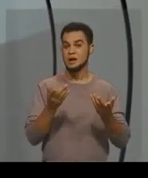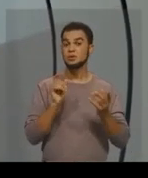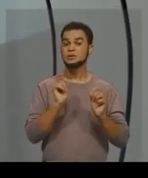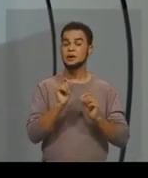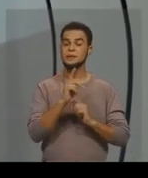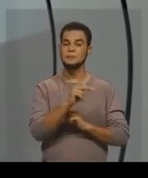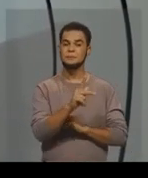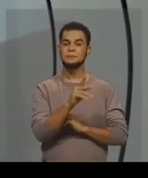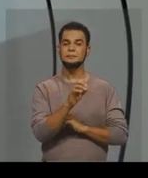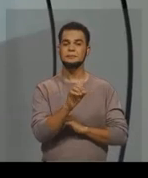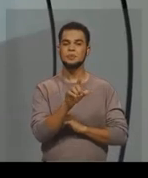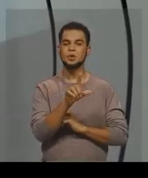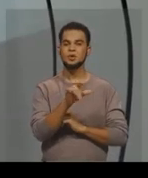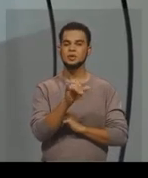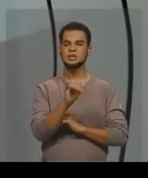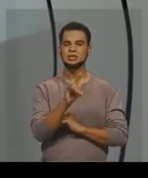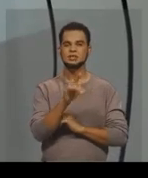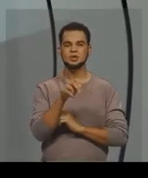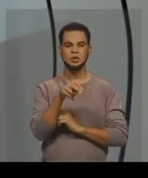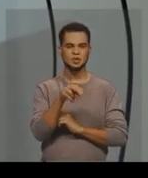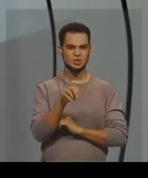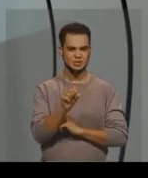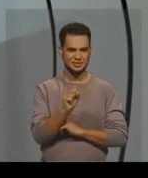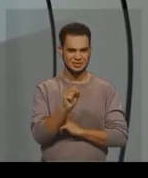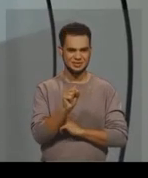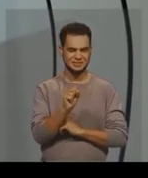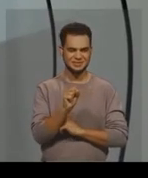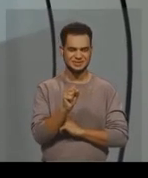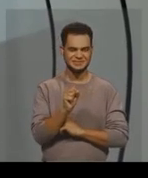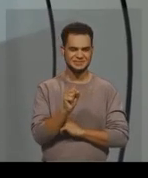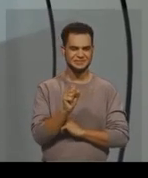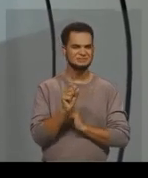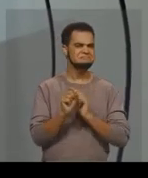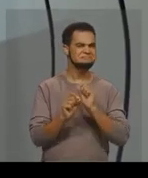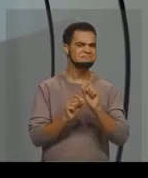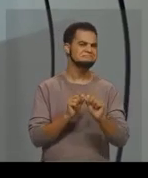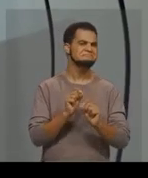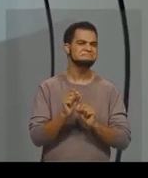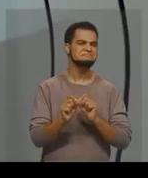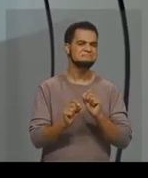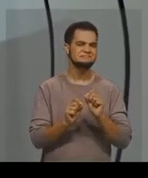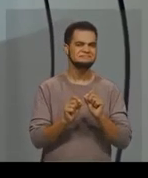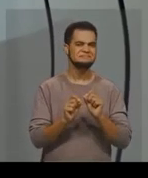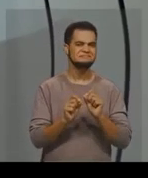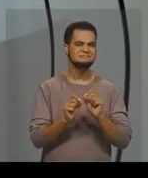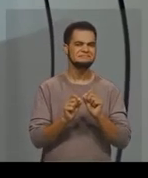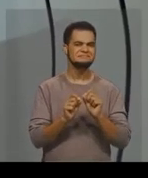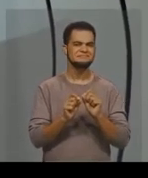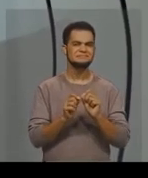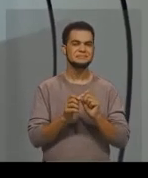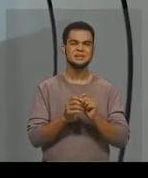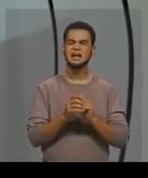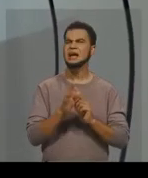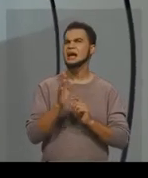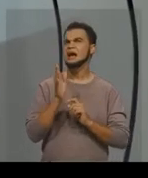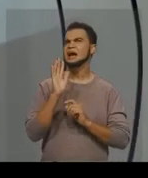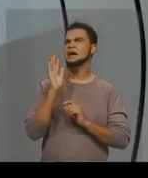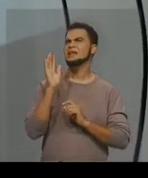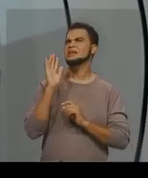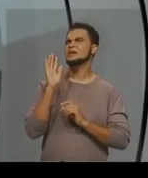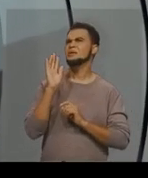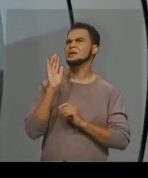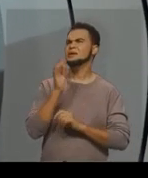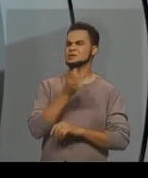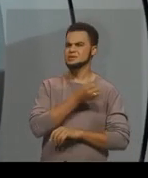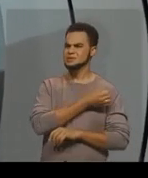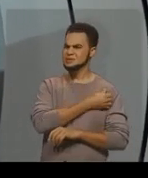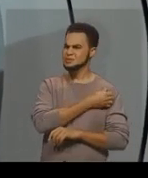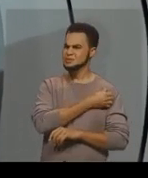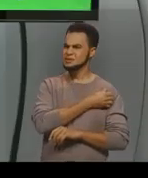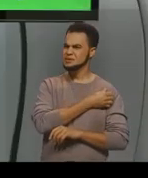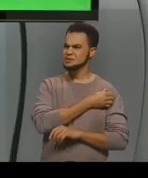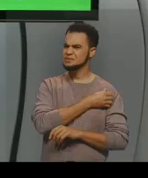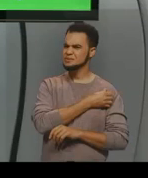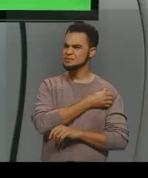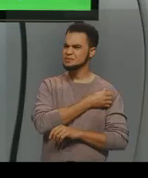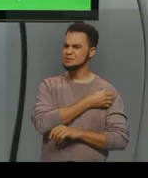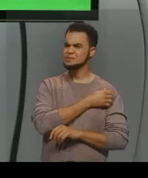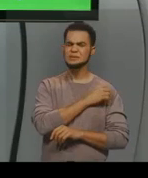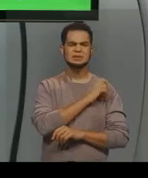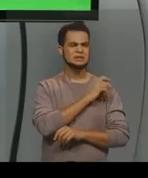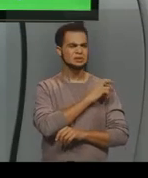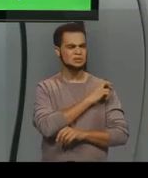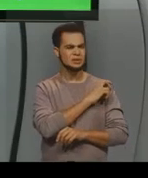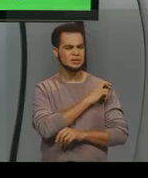né? O polígonos... Ah, não, essa é do 6º ano ou 5º